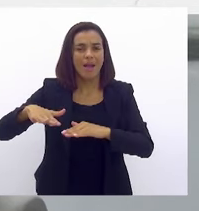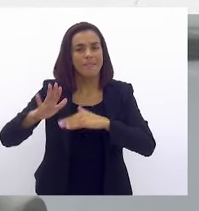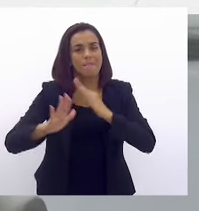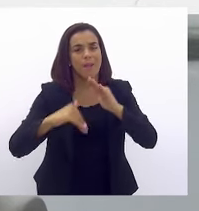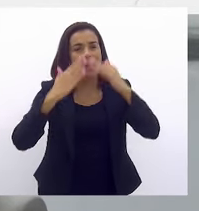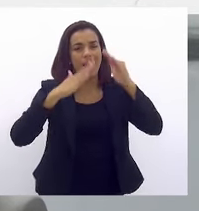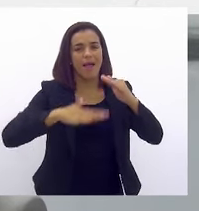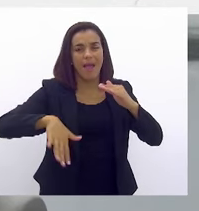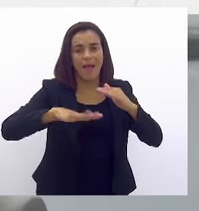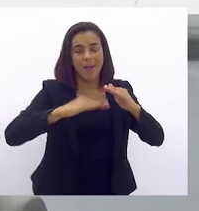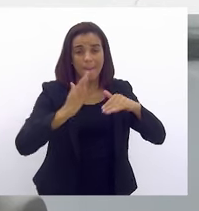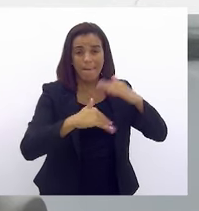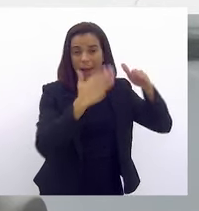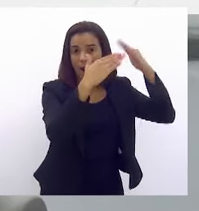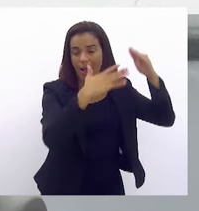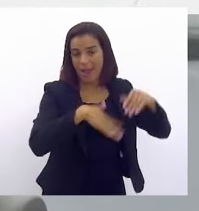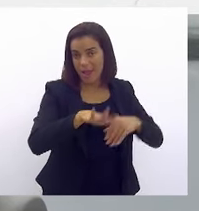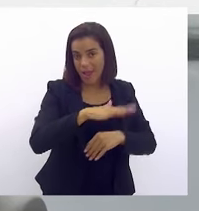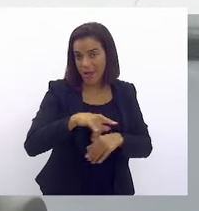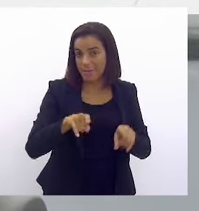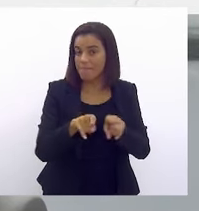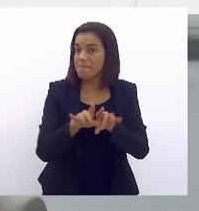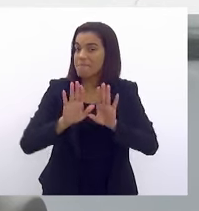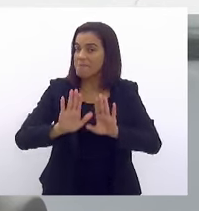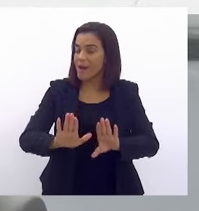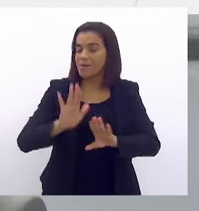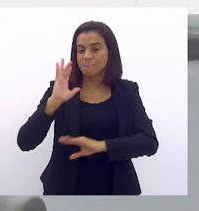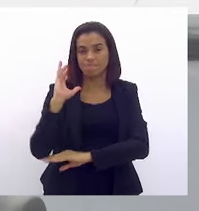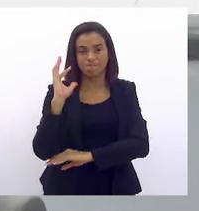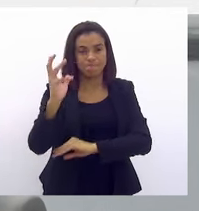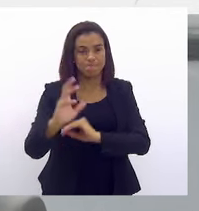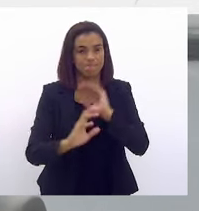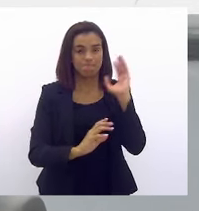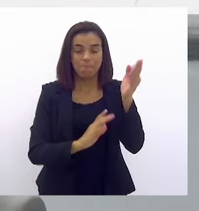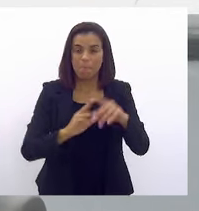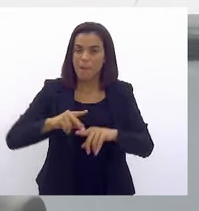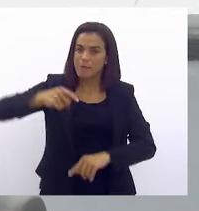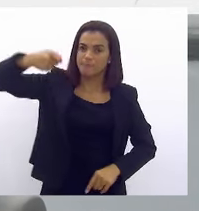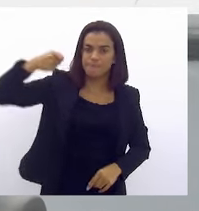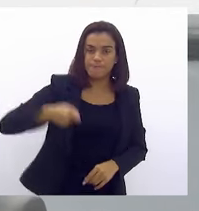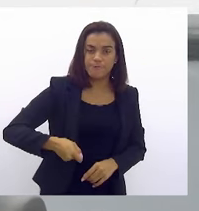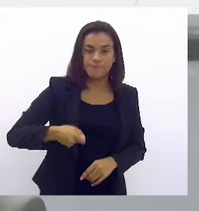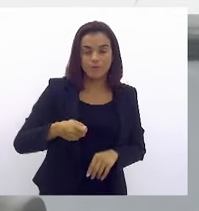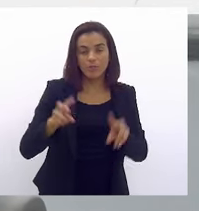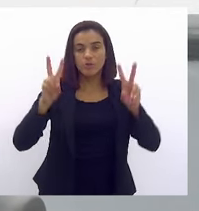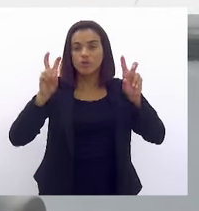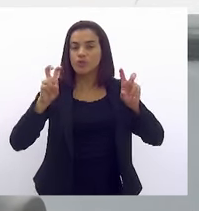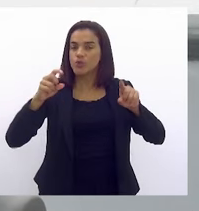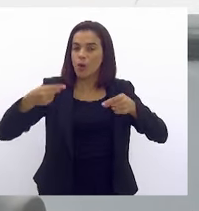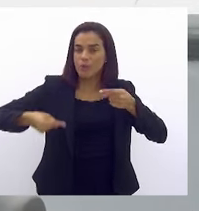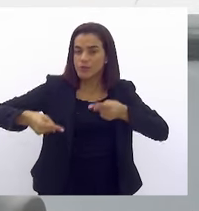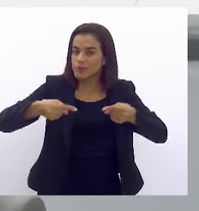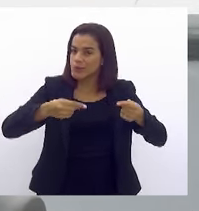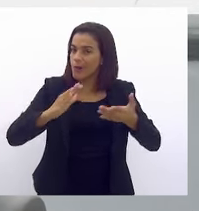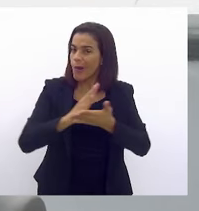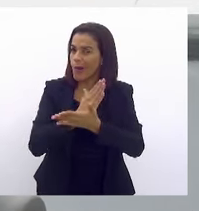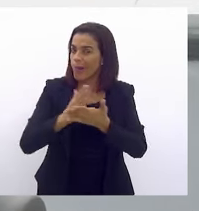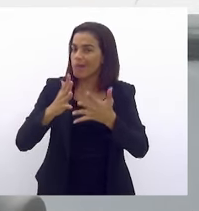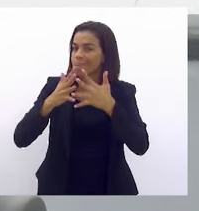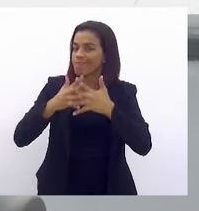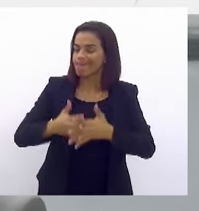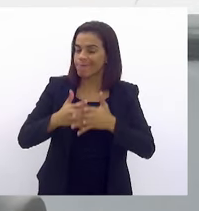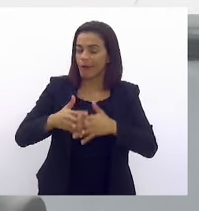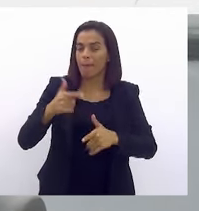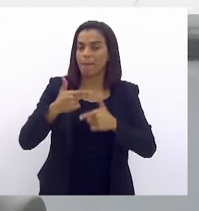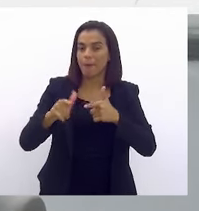foi uma discussão mais dura, né, sobre algumas discussões mais problemáticas que a cidade